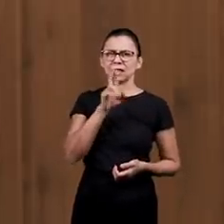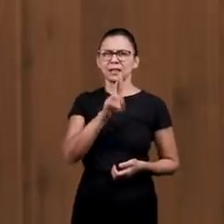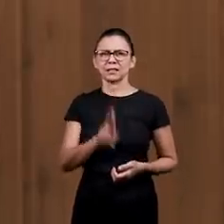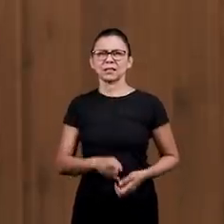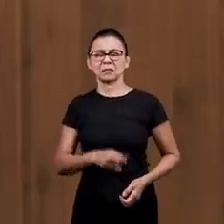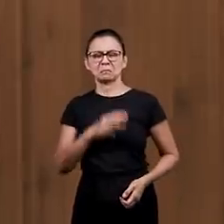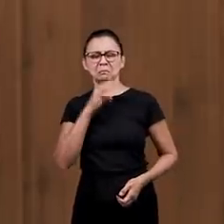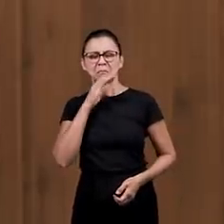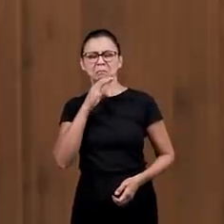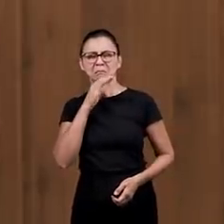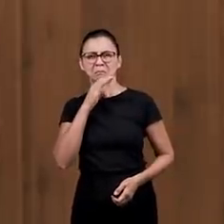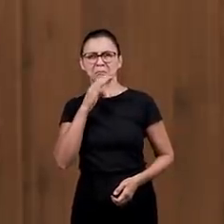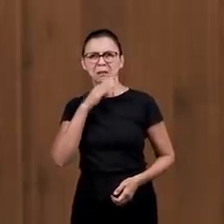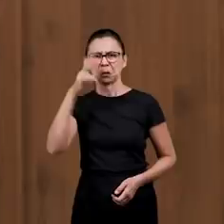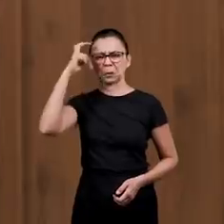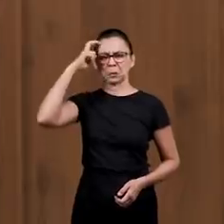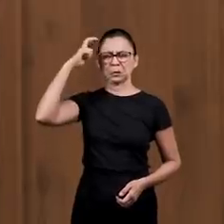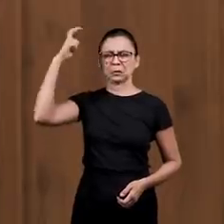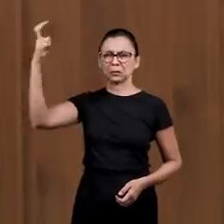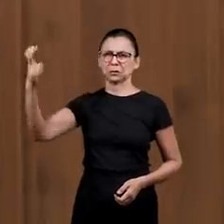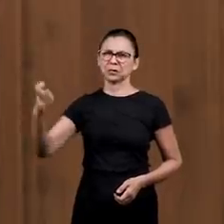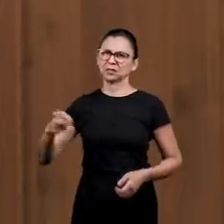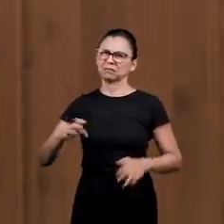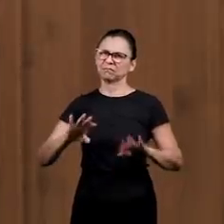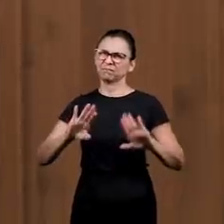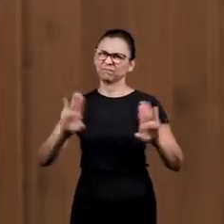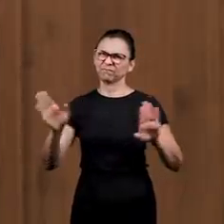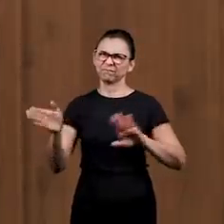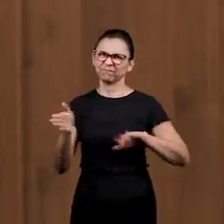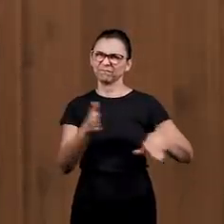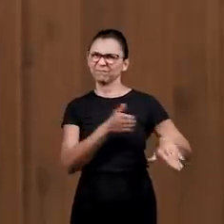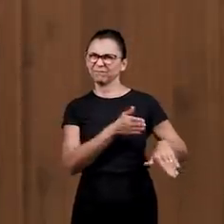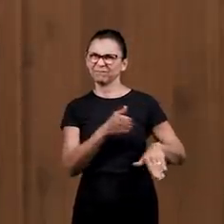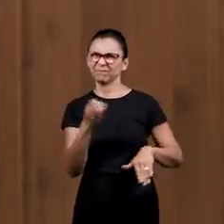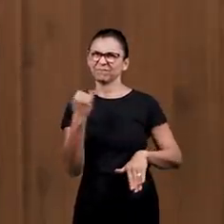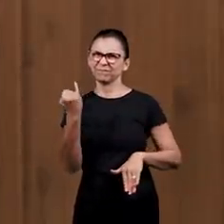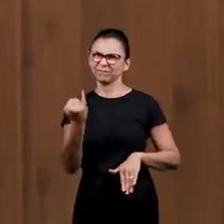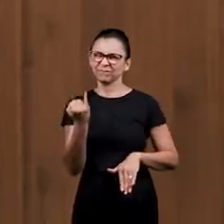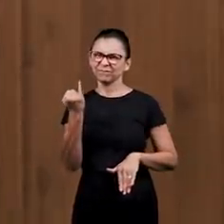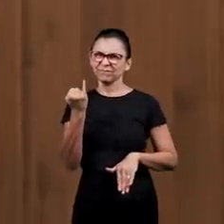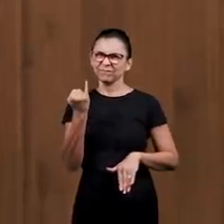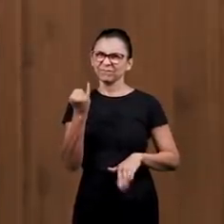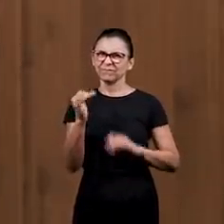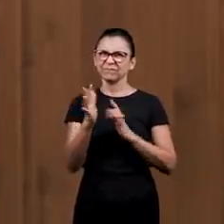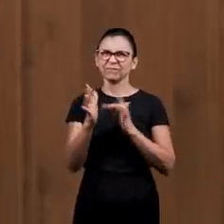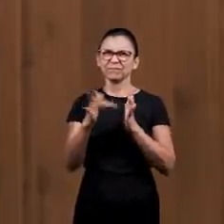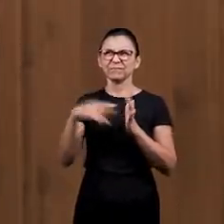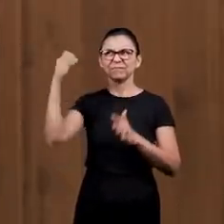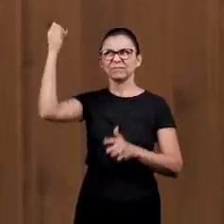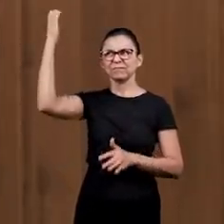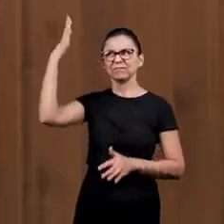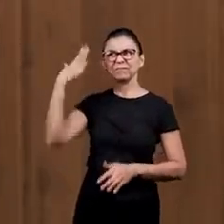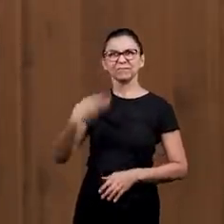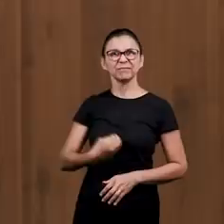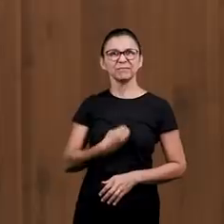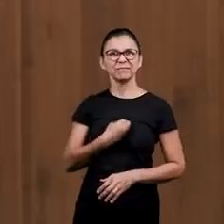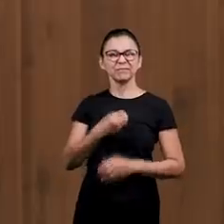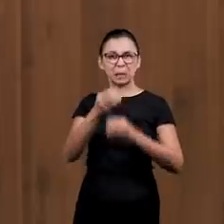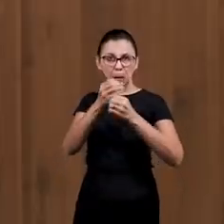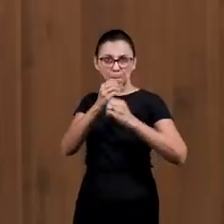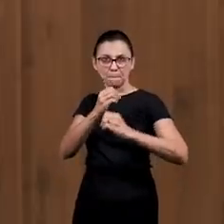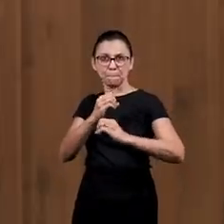conhecimento, mas sim a revelação do Senhor Jesus na sua vida. A buzina fala